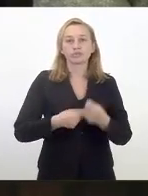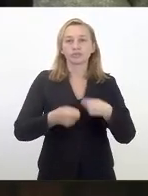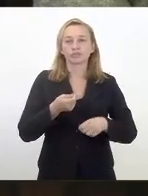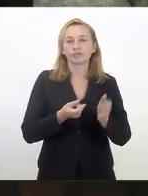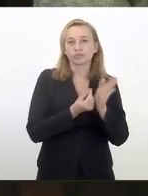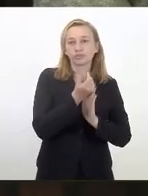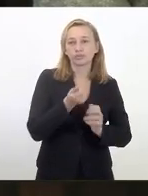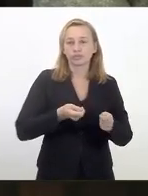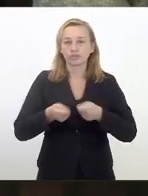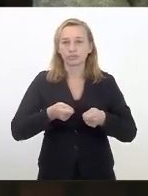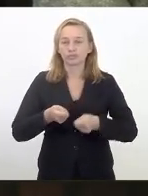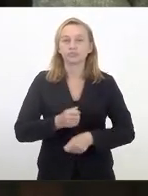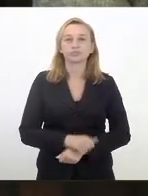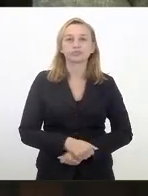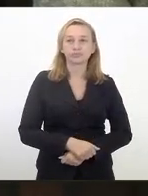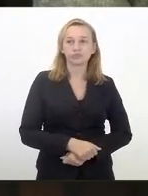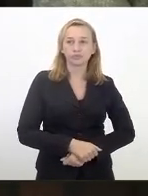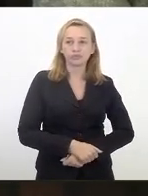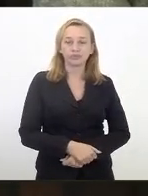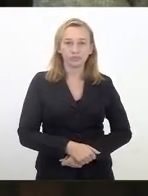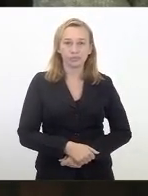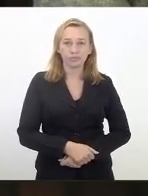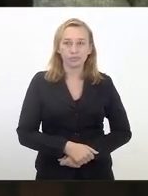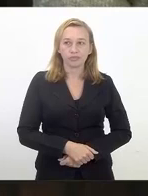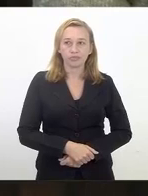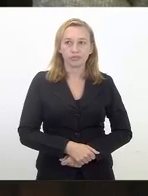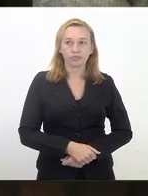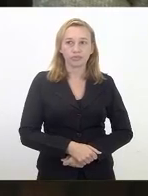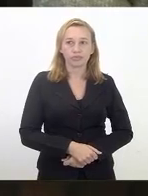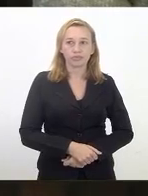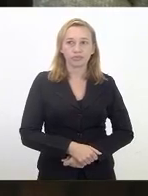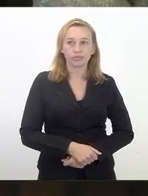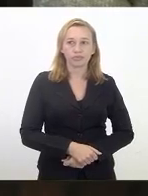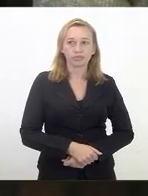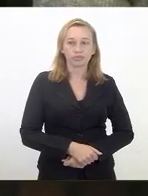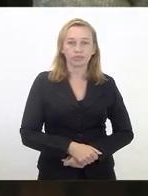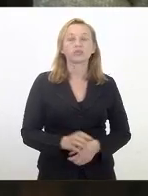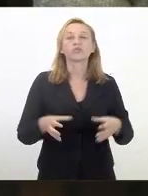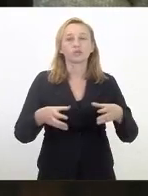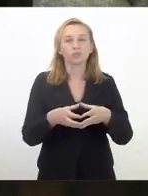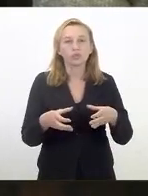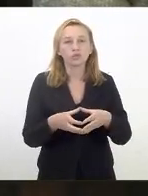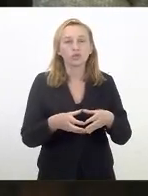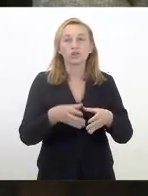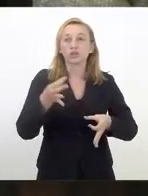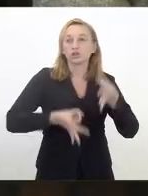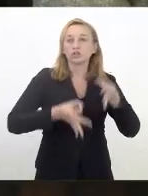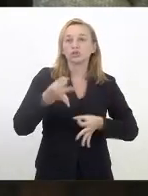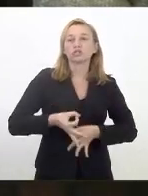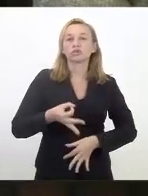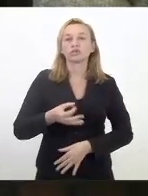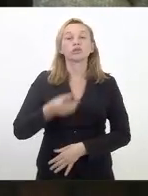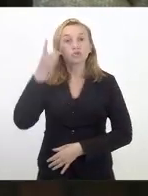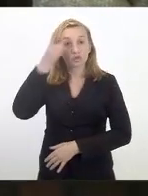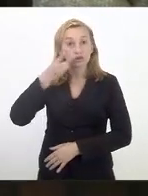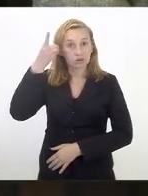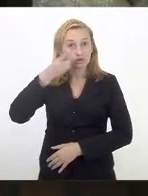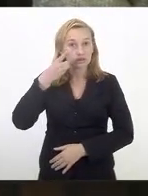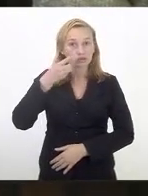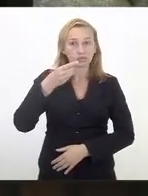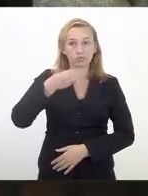Finanças fiscalização financeira e controle e para emitir parecer pela comissão de concessão Justiça Nobre Deputado